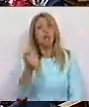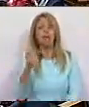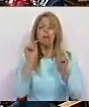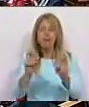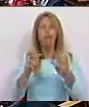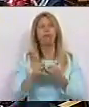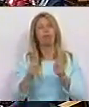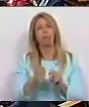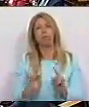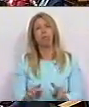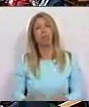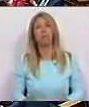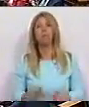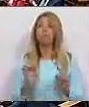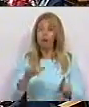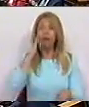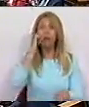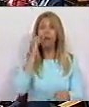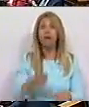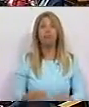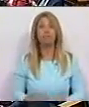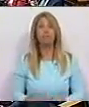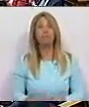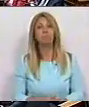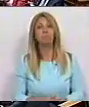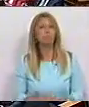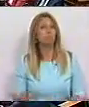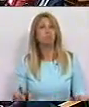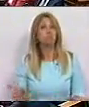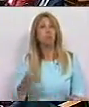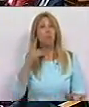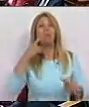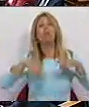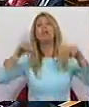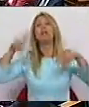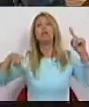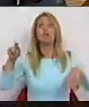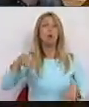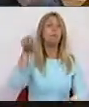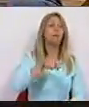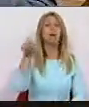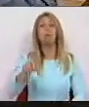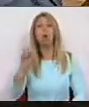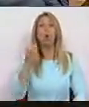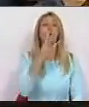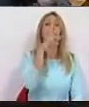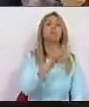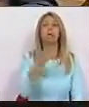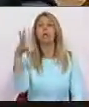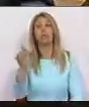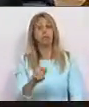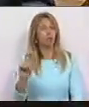problema. Isso é que é grave. Não são as variações mensais nem trimestrais, é este